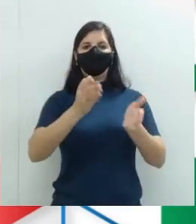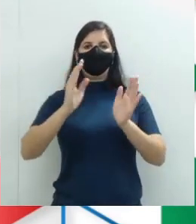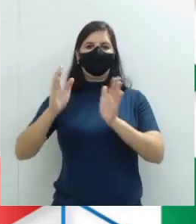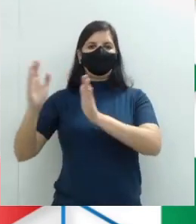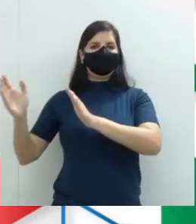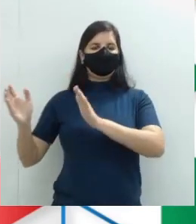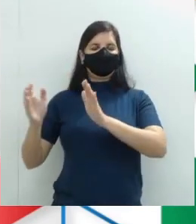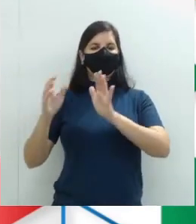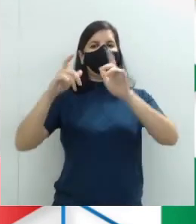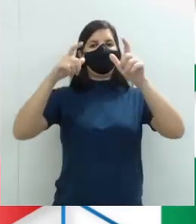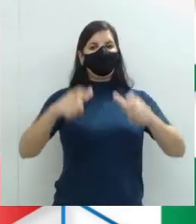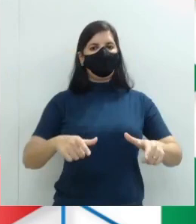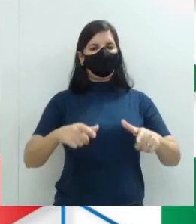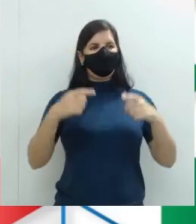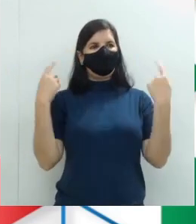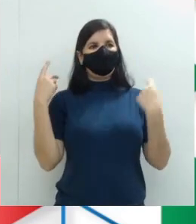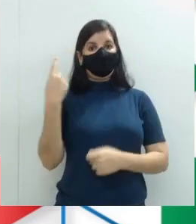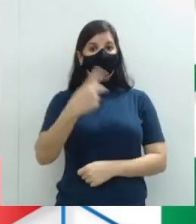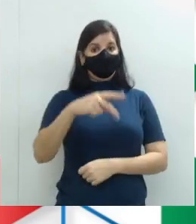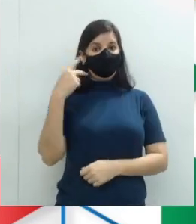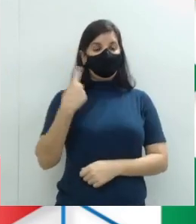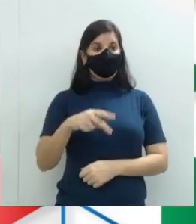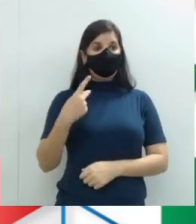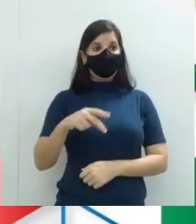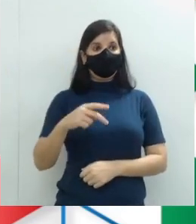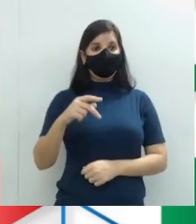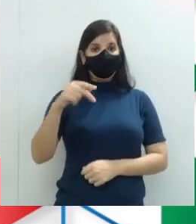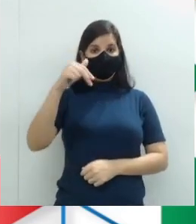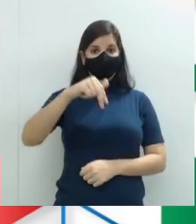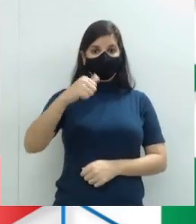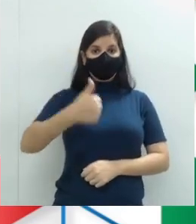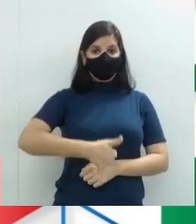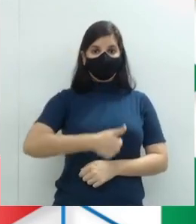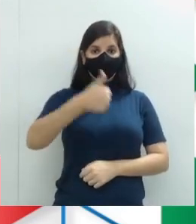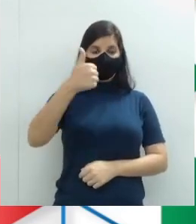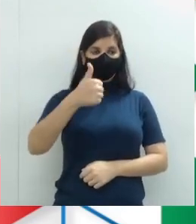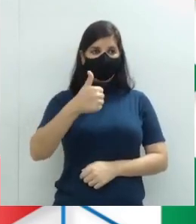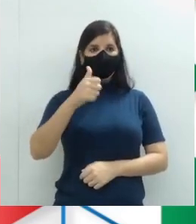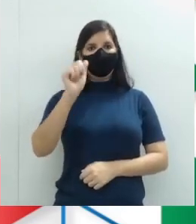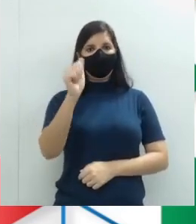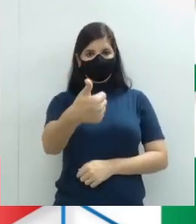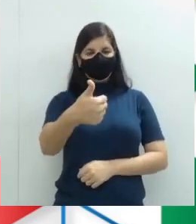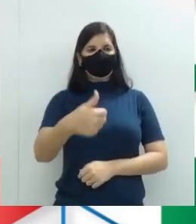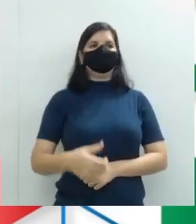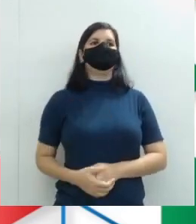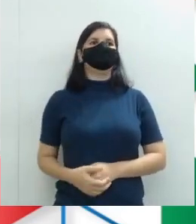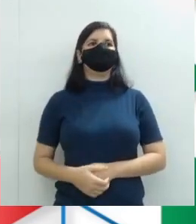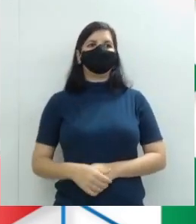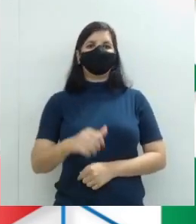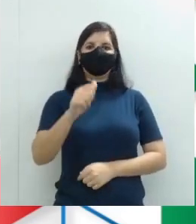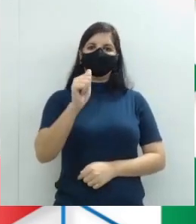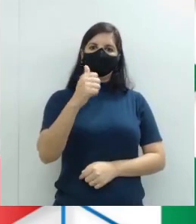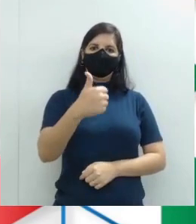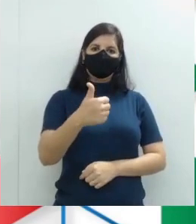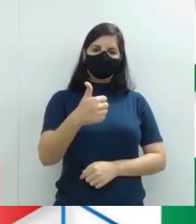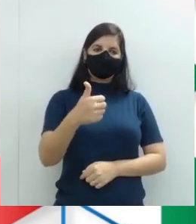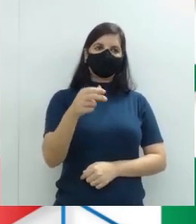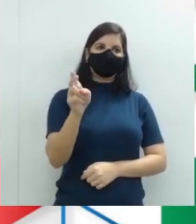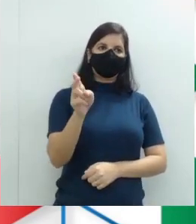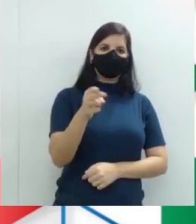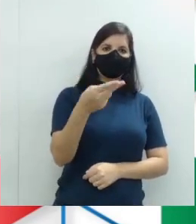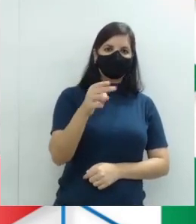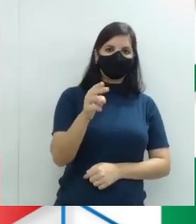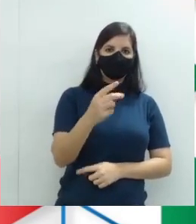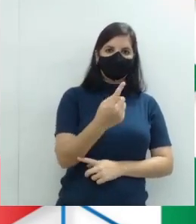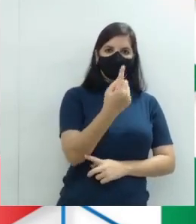a posição dele na fila, quando o N for o primeiro termo, eu vou ter quem? A1. A1. Então,